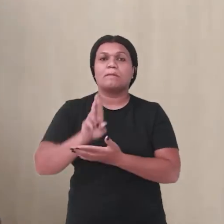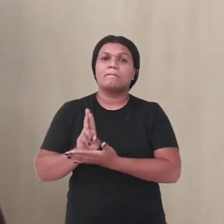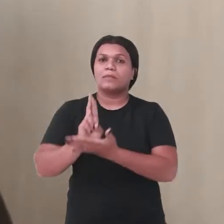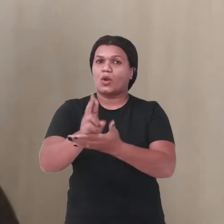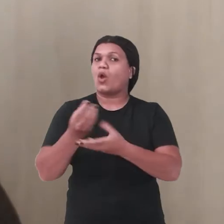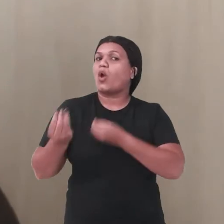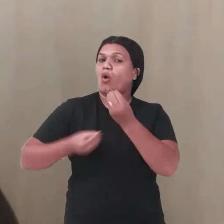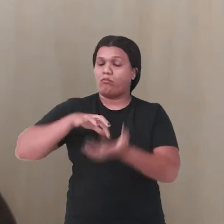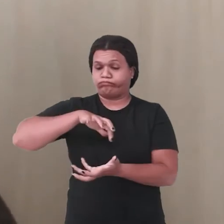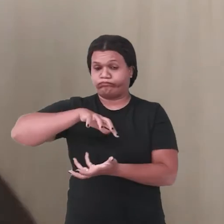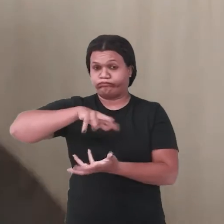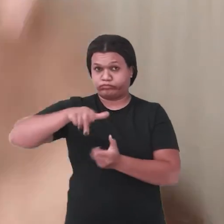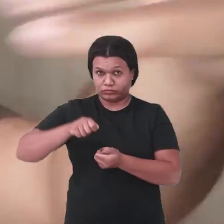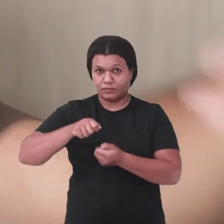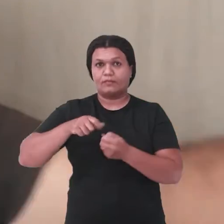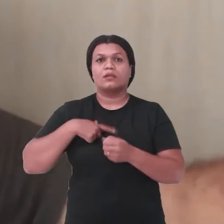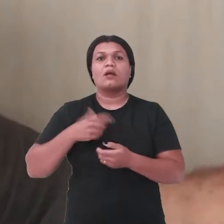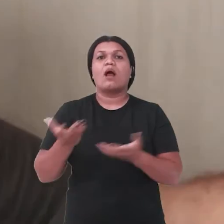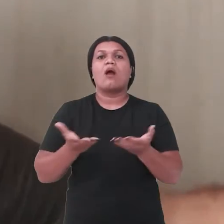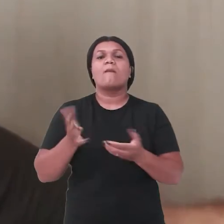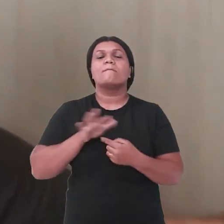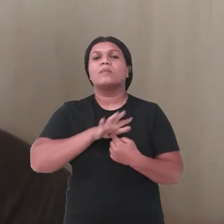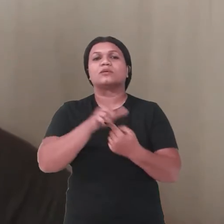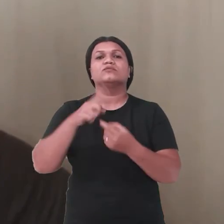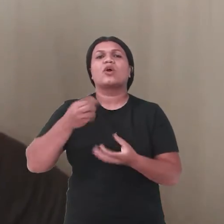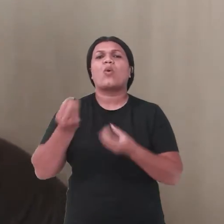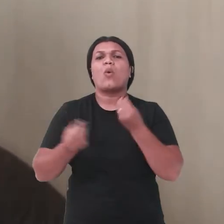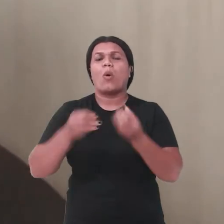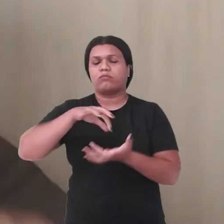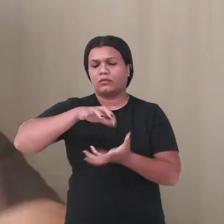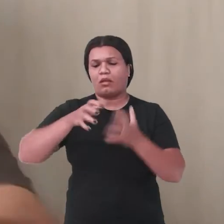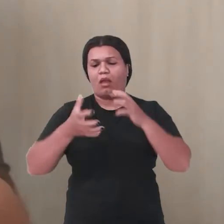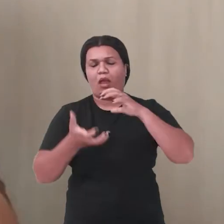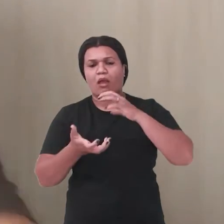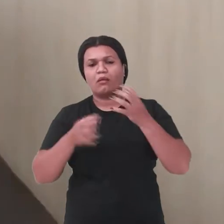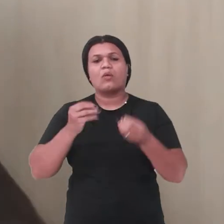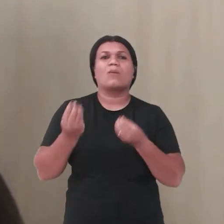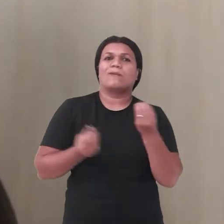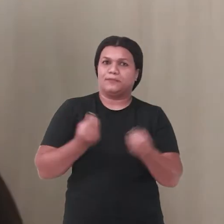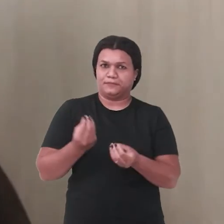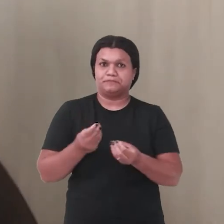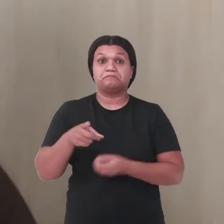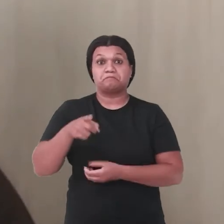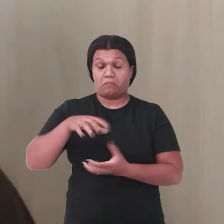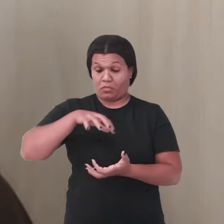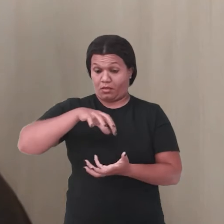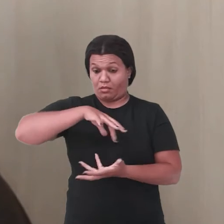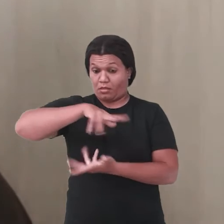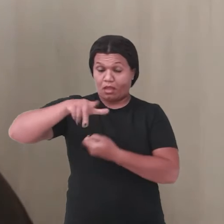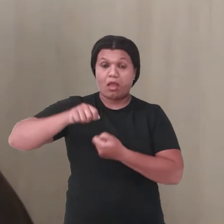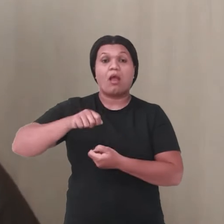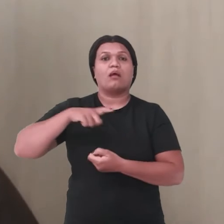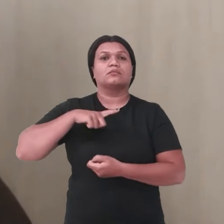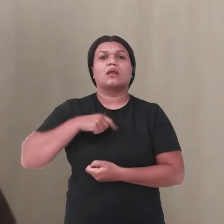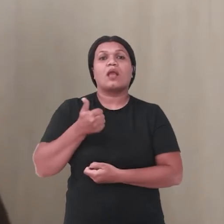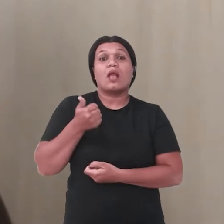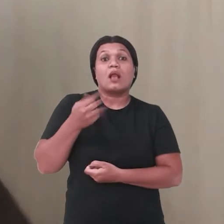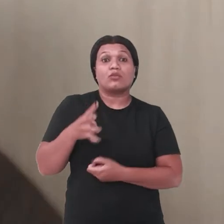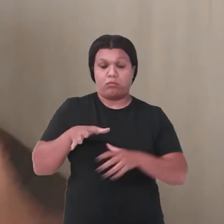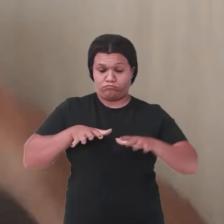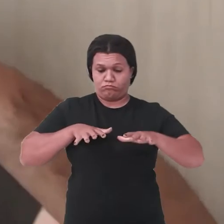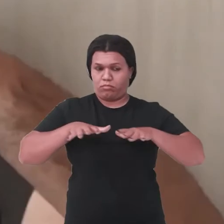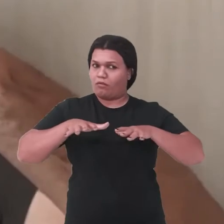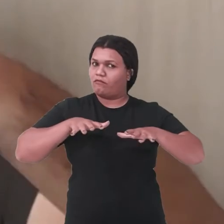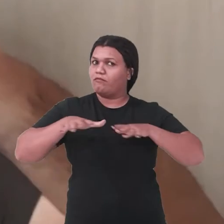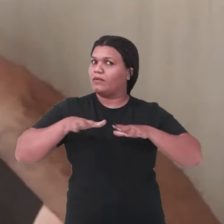o nosso planeta Terra. Vamos aos movimentos da Terra. A Terra realiza então 14 movimentos. Entre esses